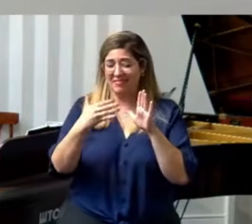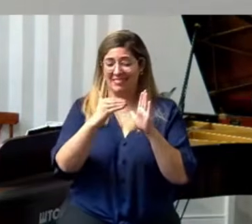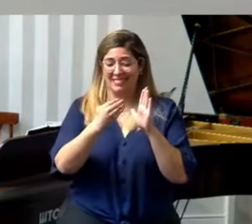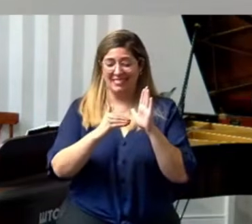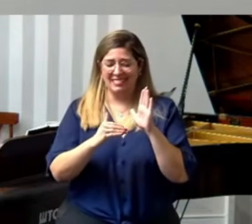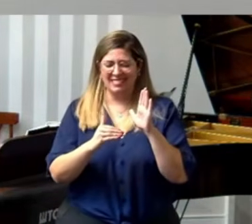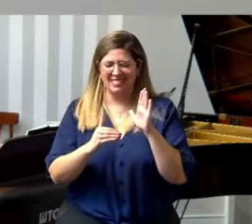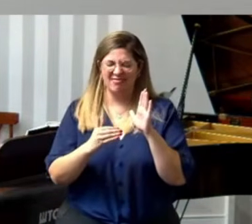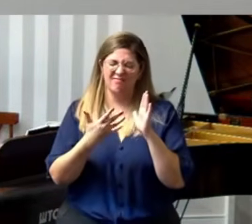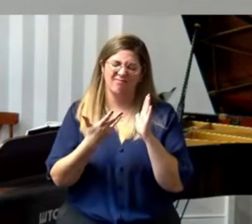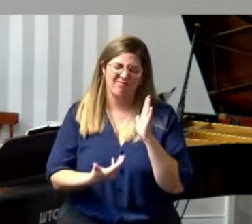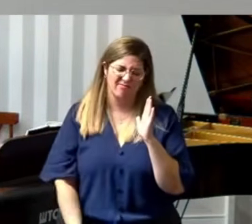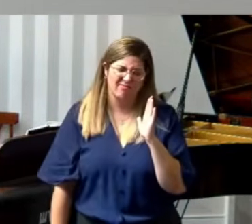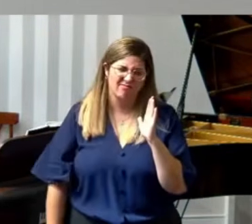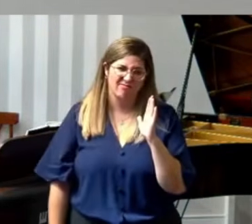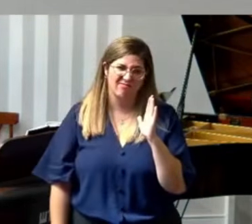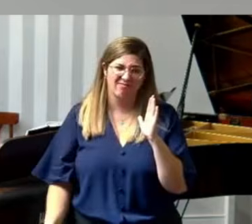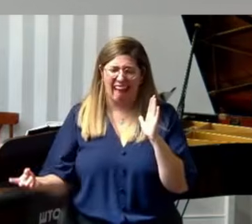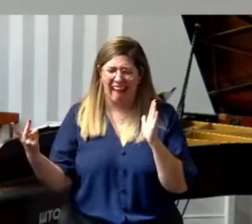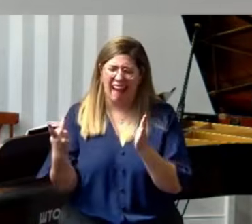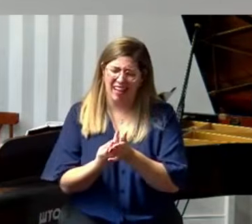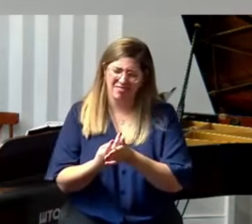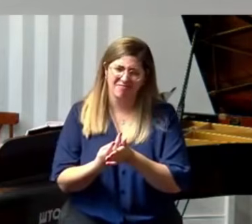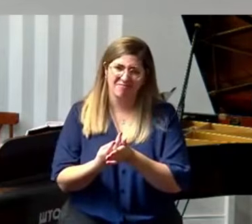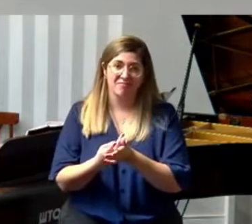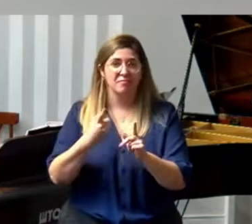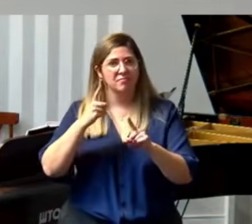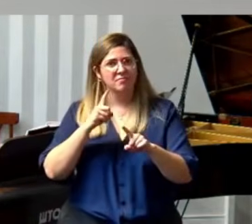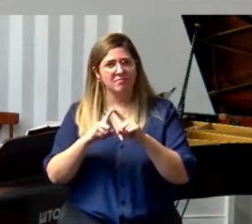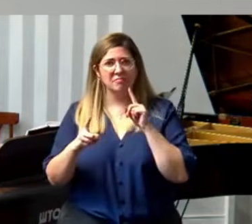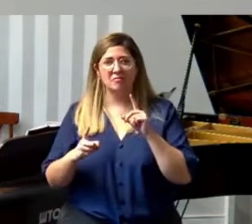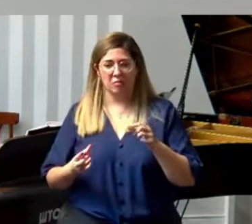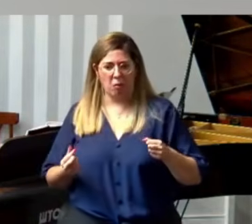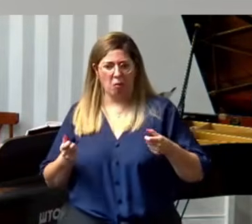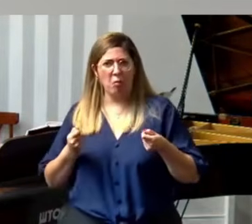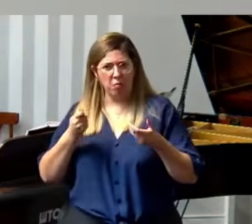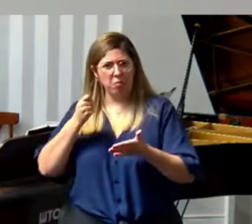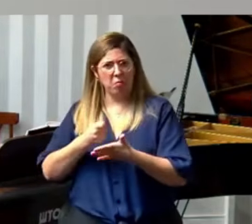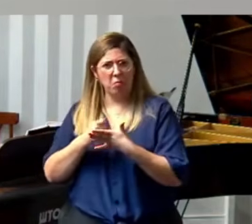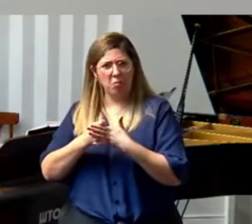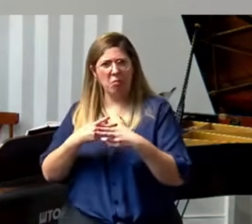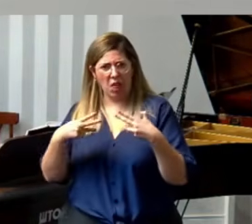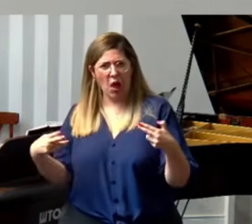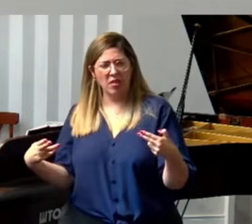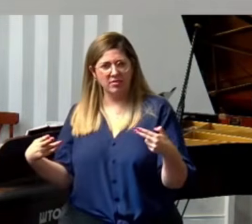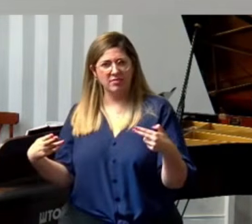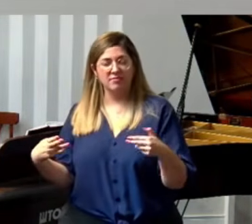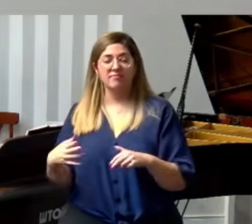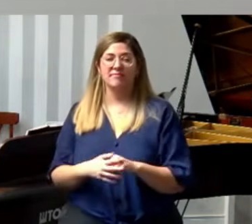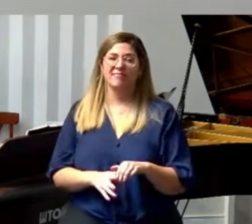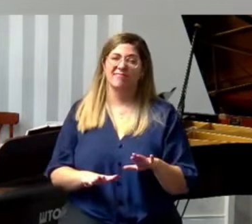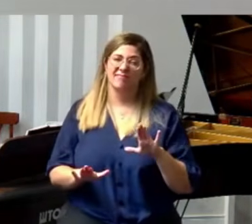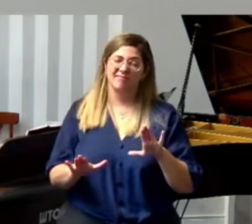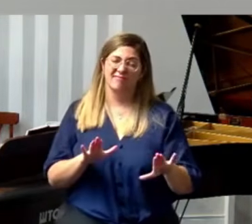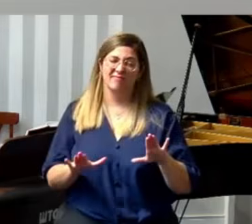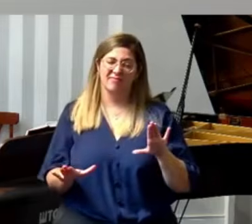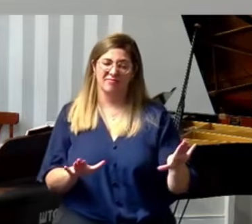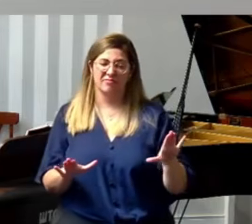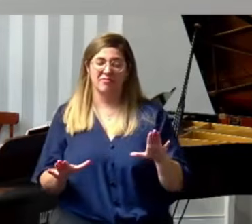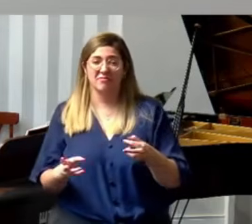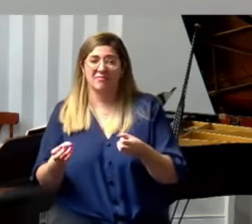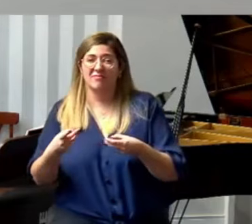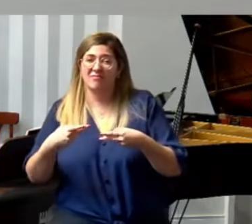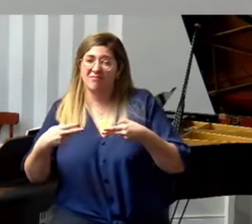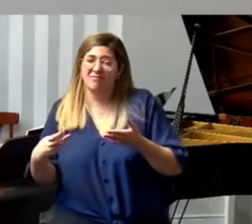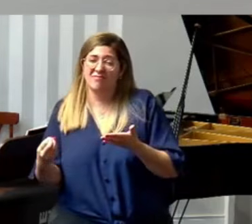até fracassam. Mesmo que a gente tenha todos os recursos necessários para levá-lo até o final. Mas